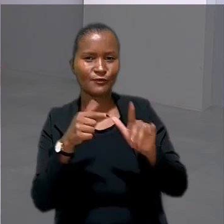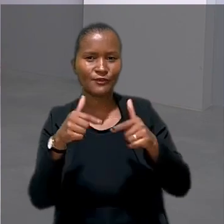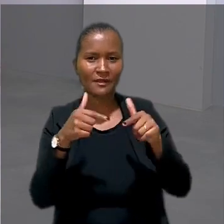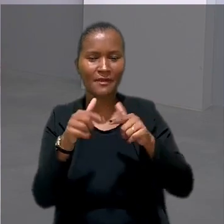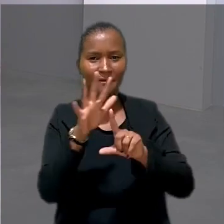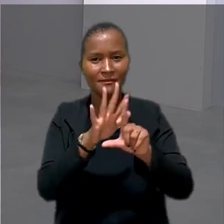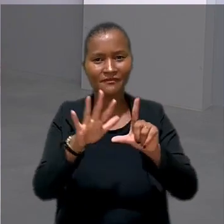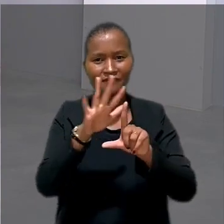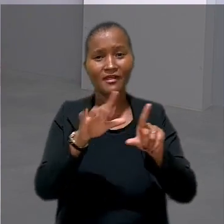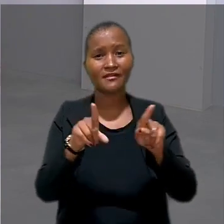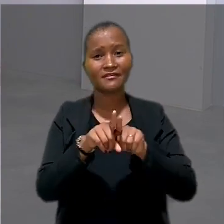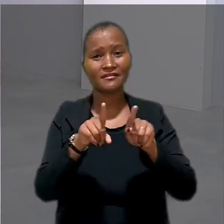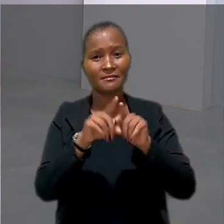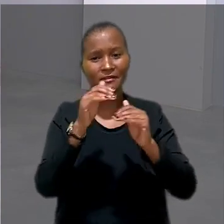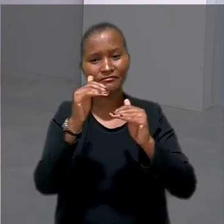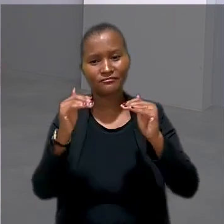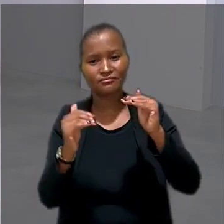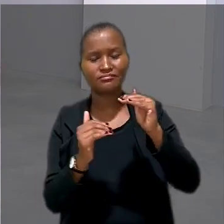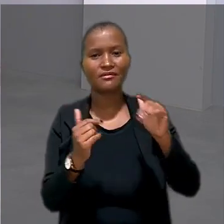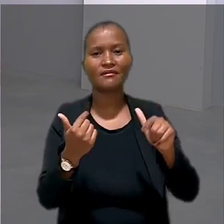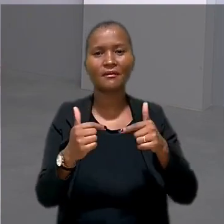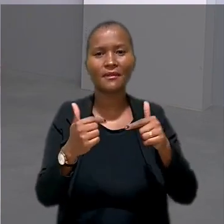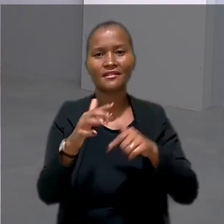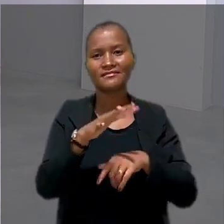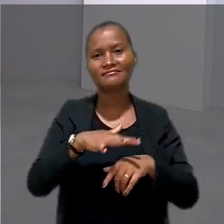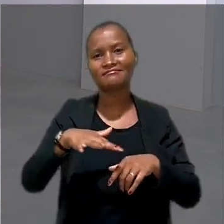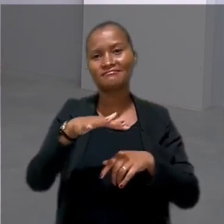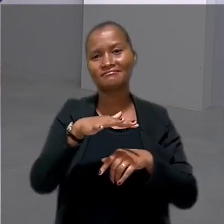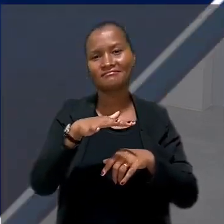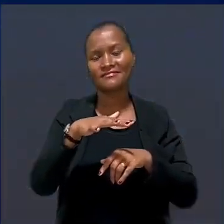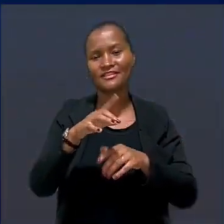plataformas e a subordinação trabalhista na era digital.